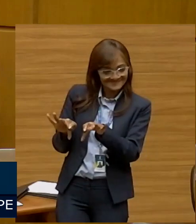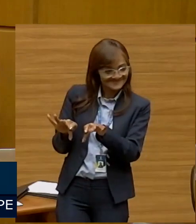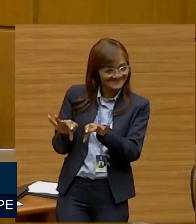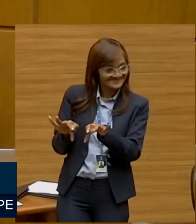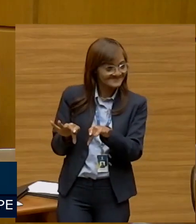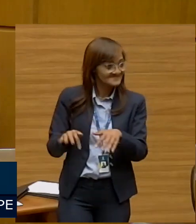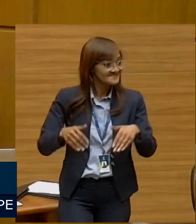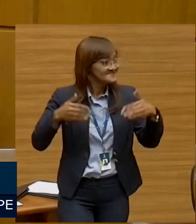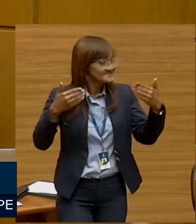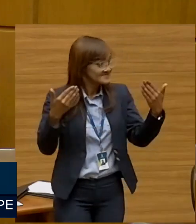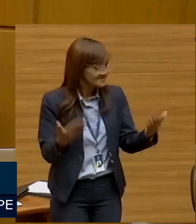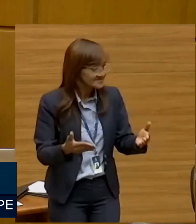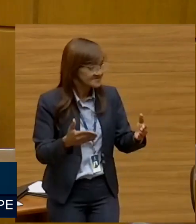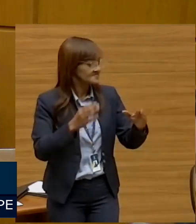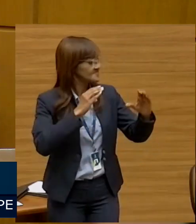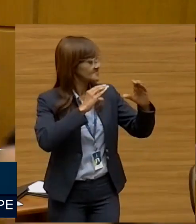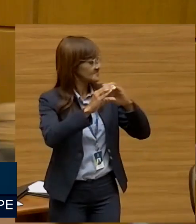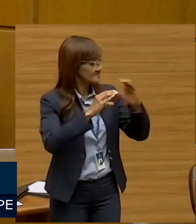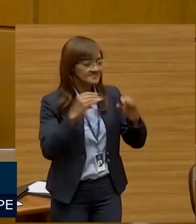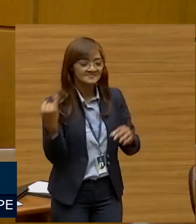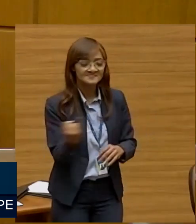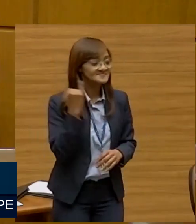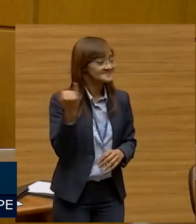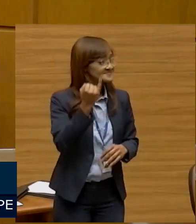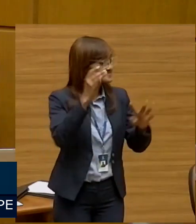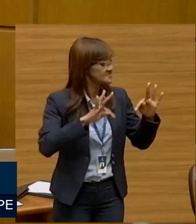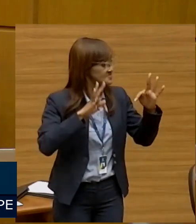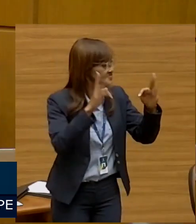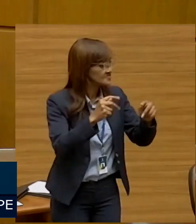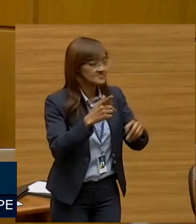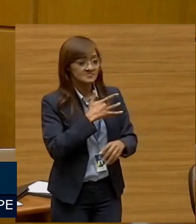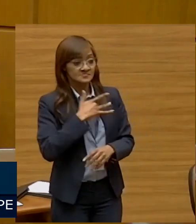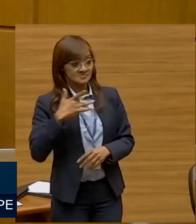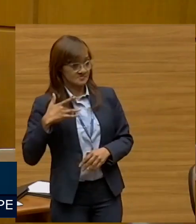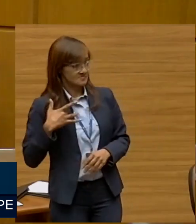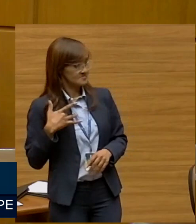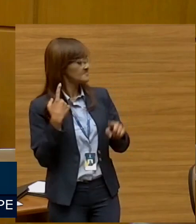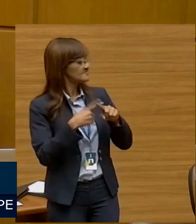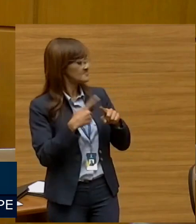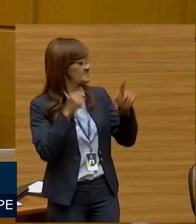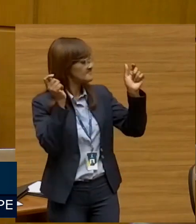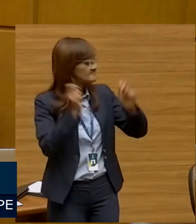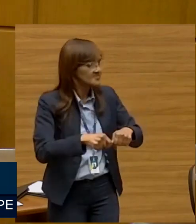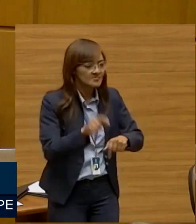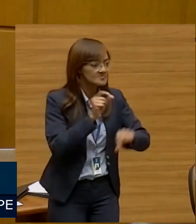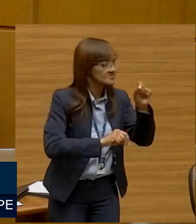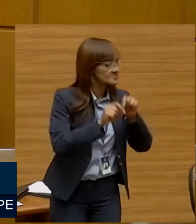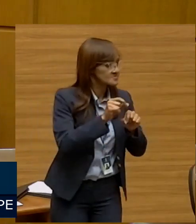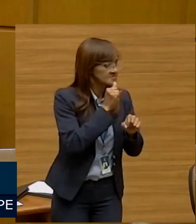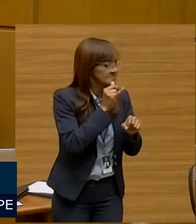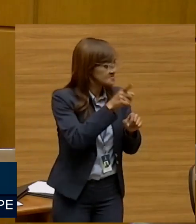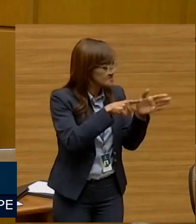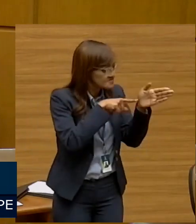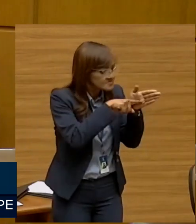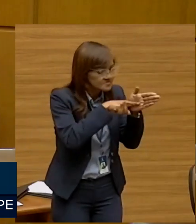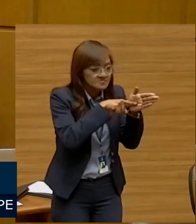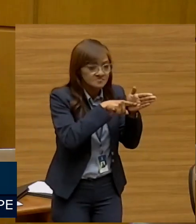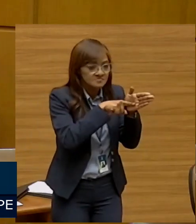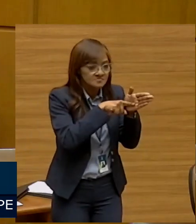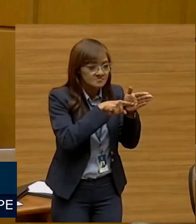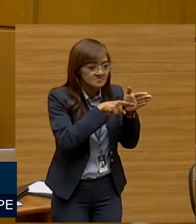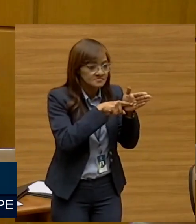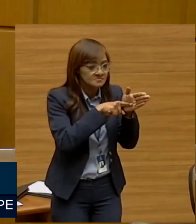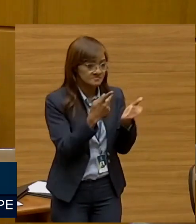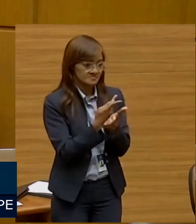Linda. Então, a comunicação é importante em todas as áreas, inclusive na saúde, porque pode levar a um diagnóstico errôneo, né? Podendo